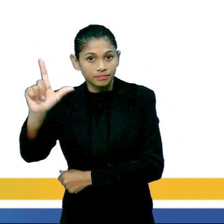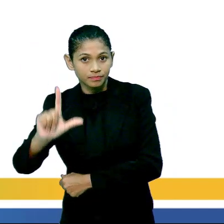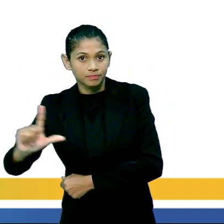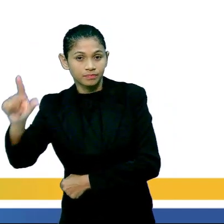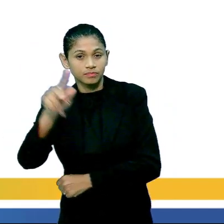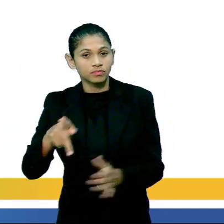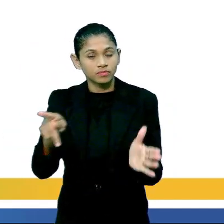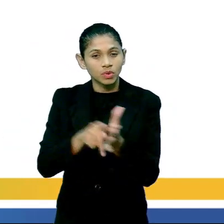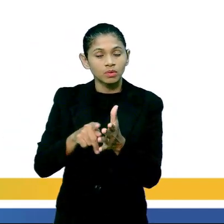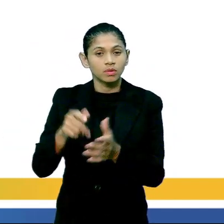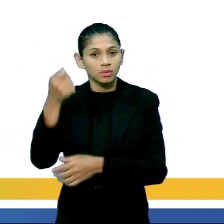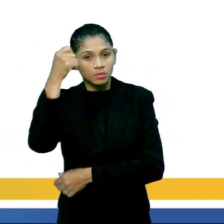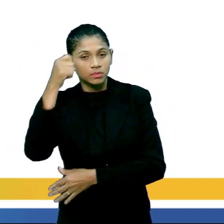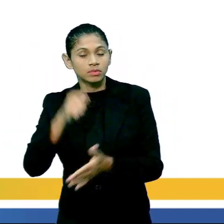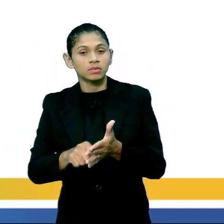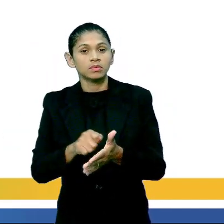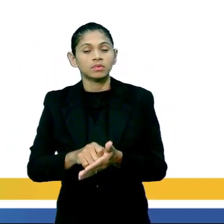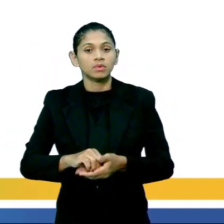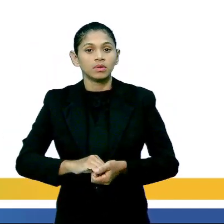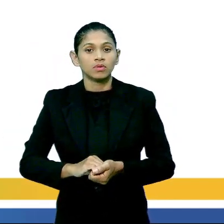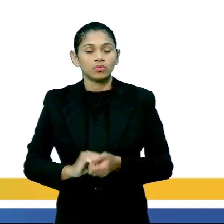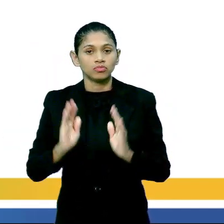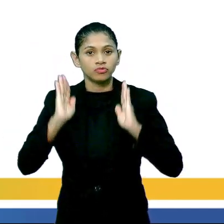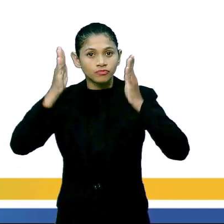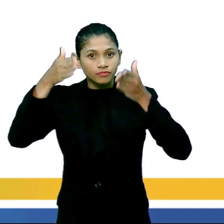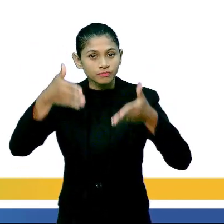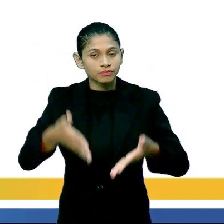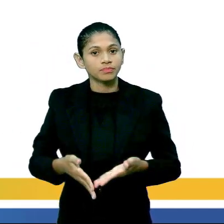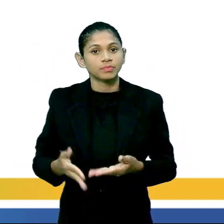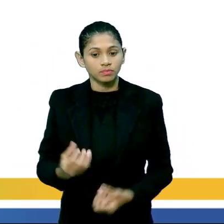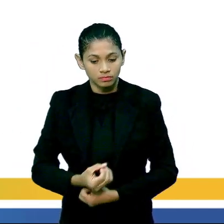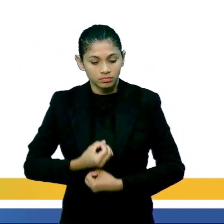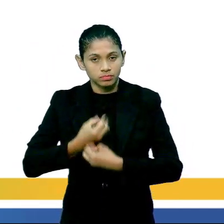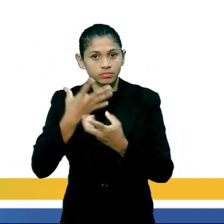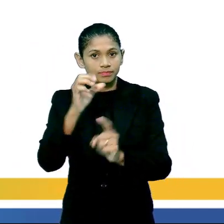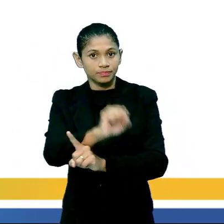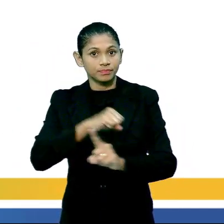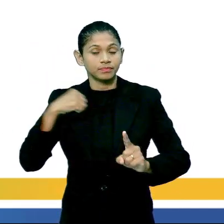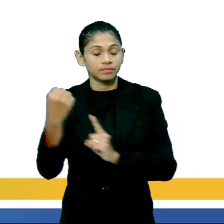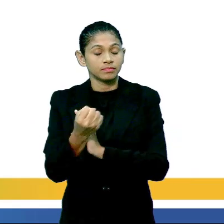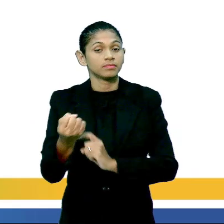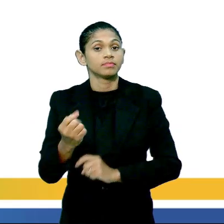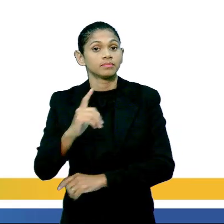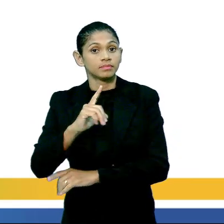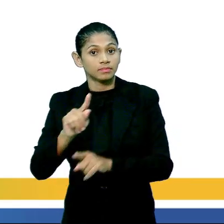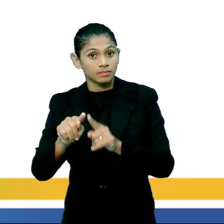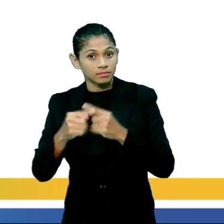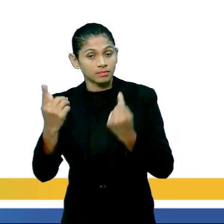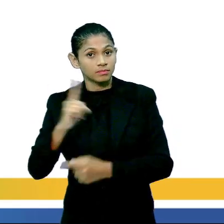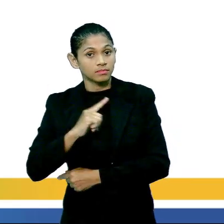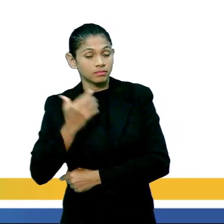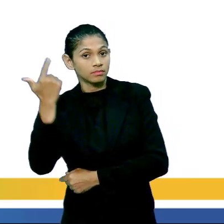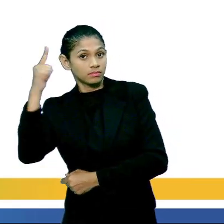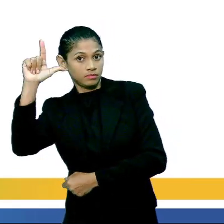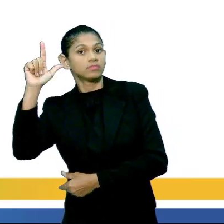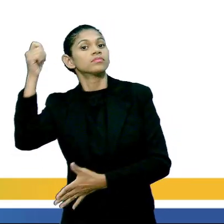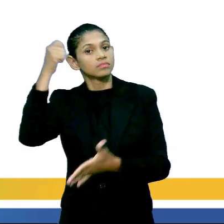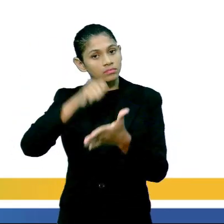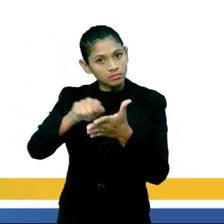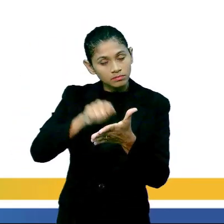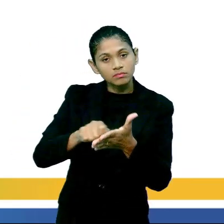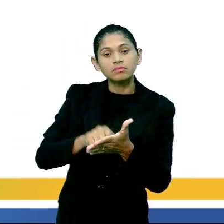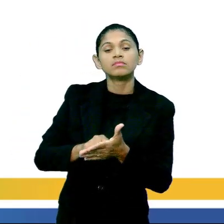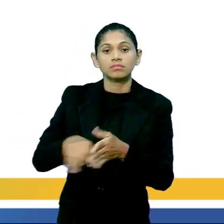gente tenha um foco na poesia social, a gente tem outras obras também, tá? Principalmente nessa